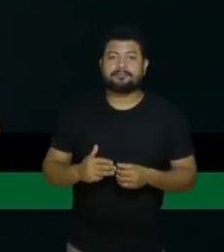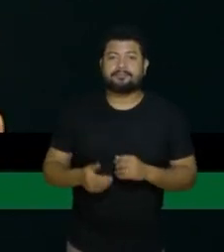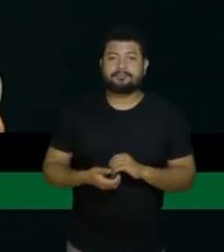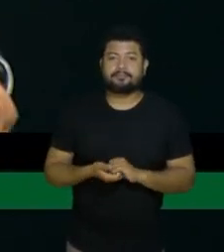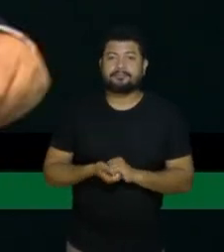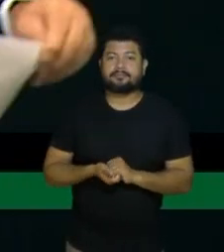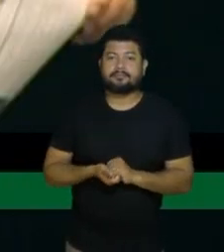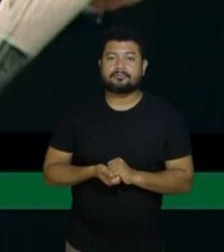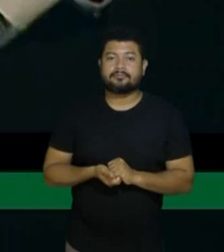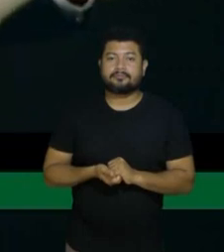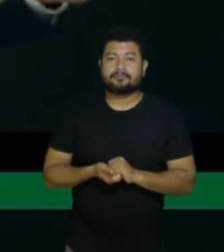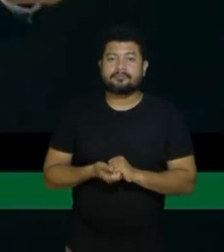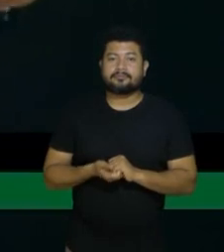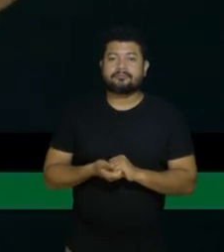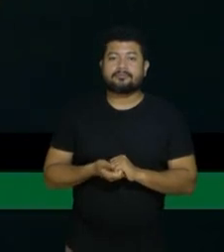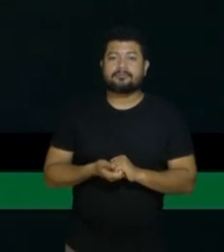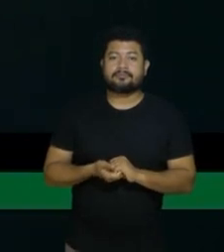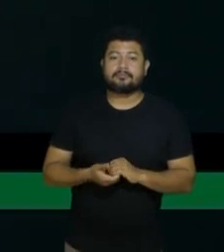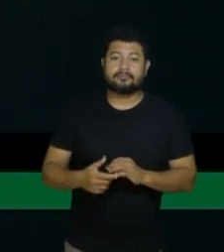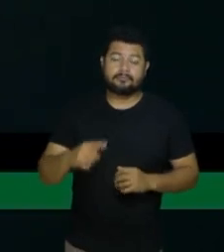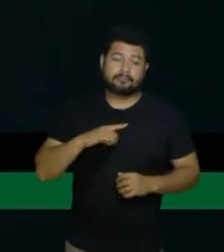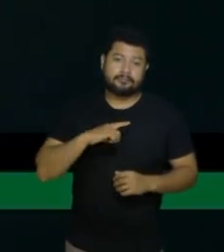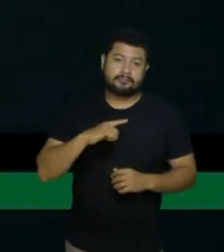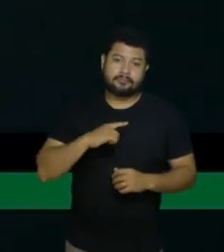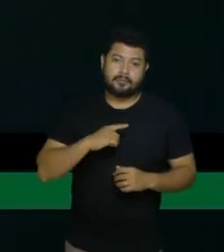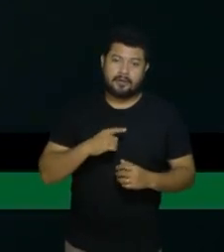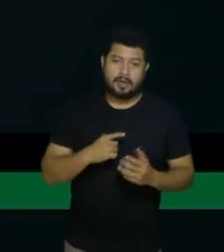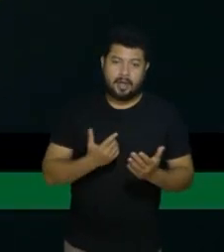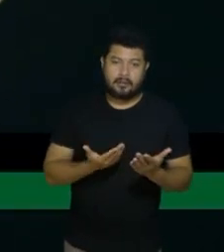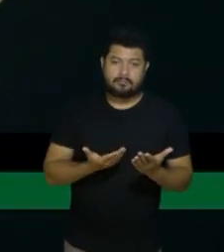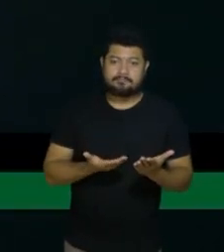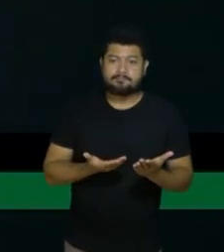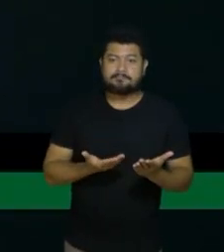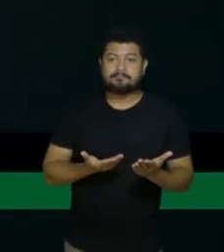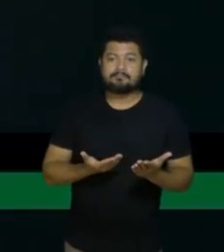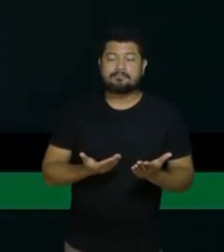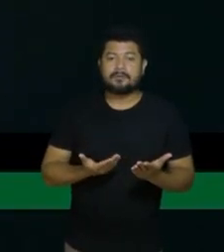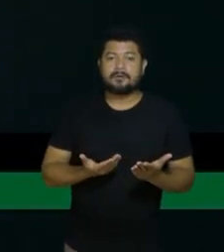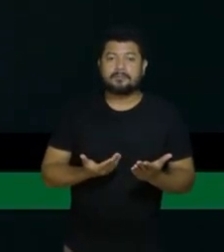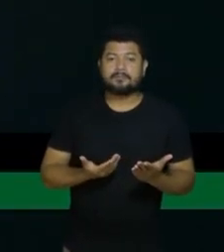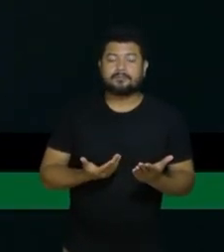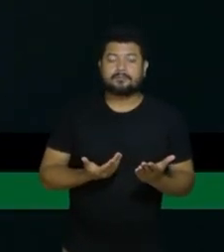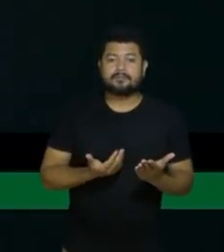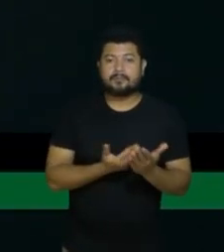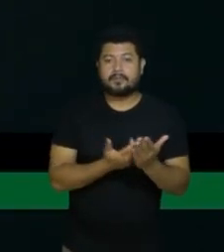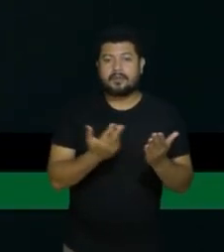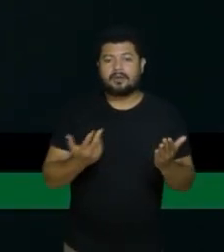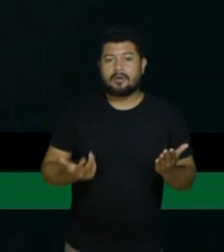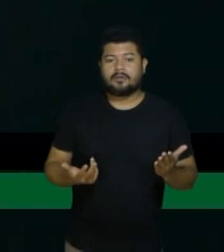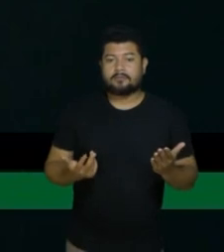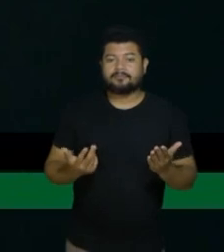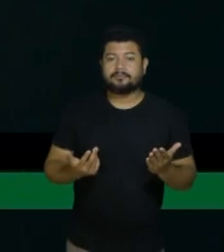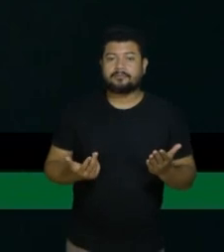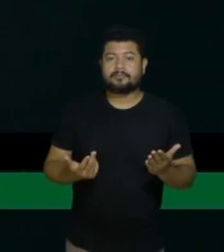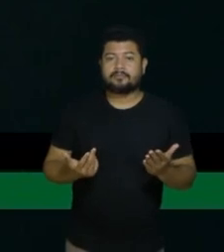pertencemos eu teria aqui uma série né desde